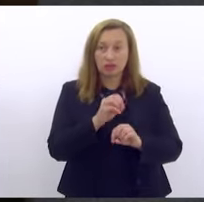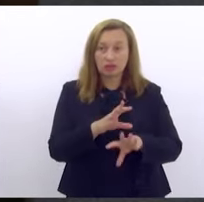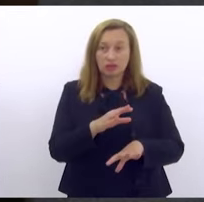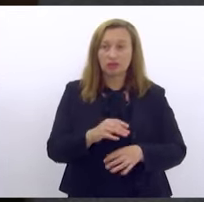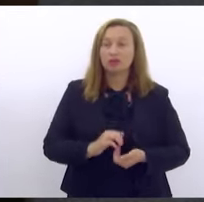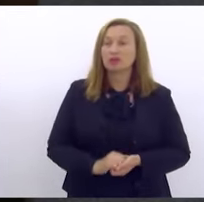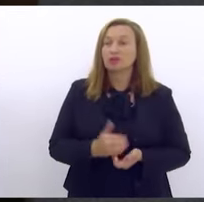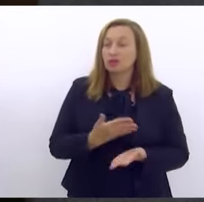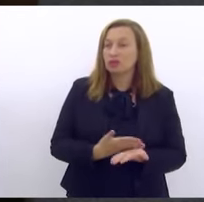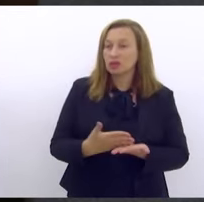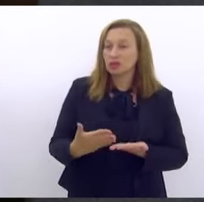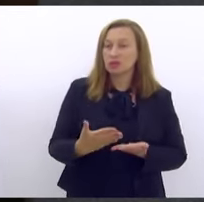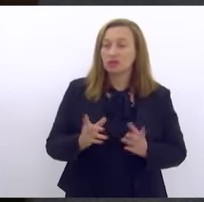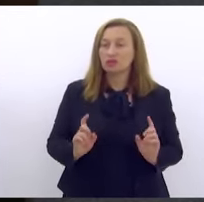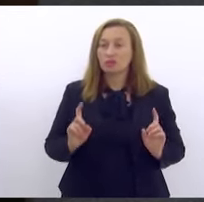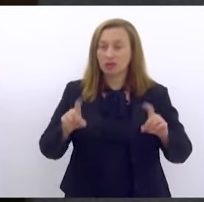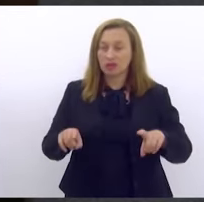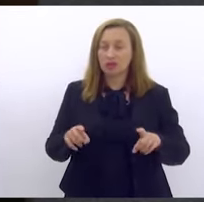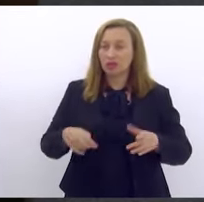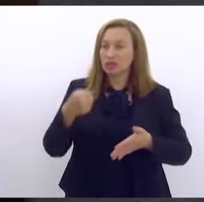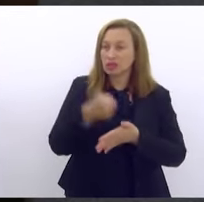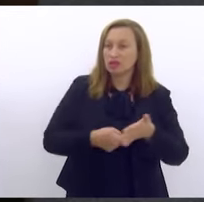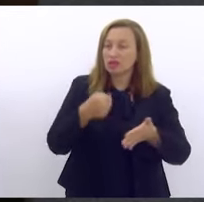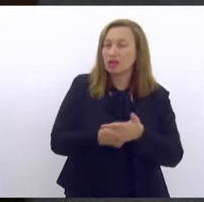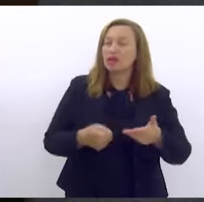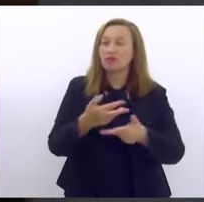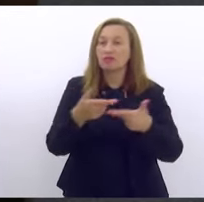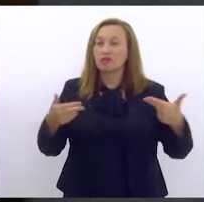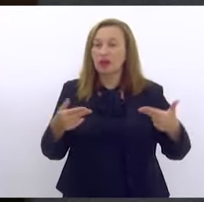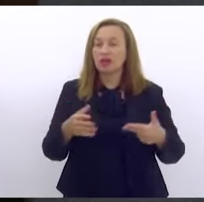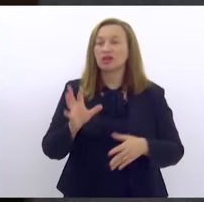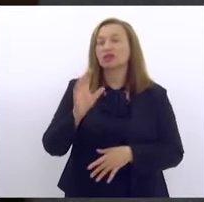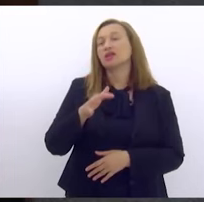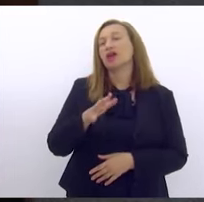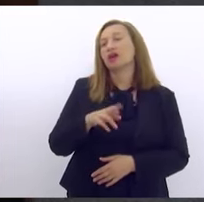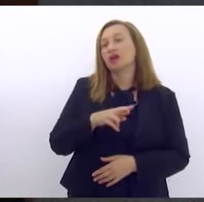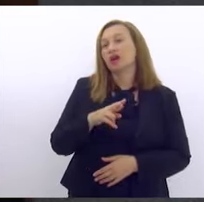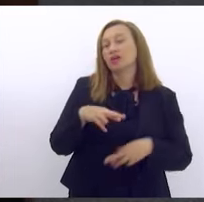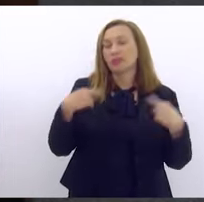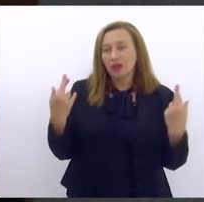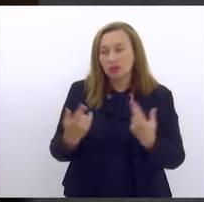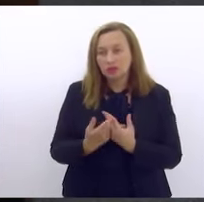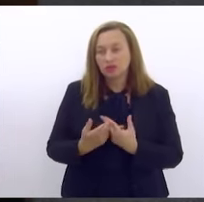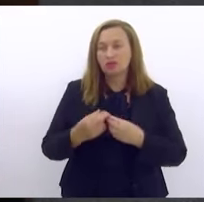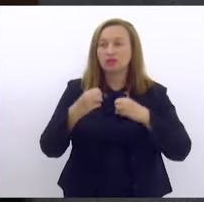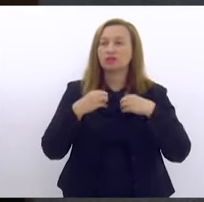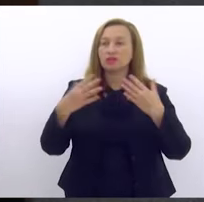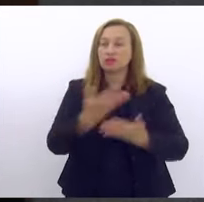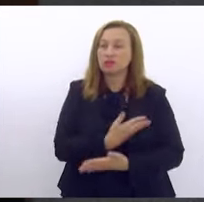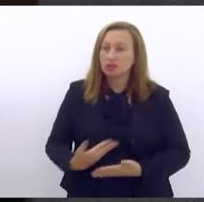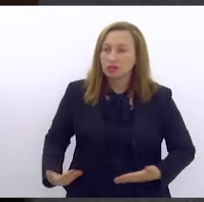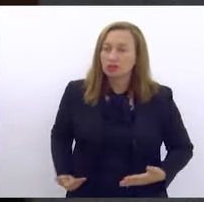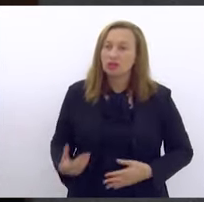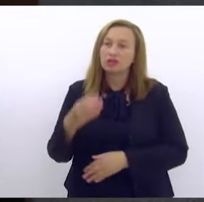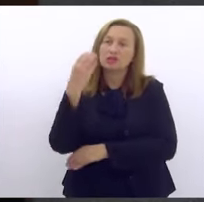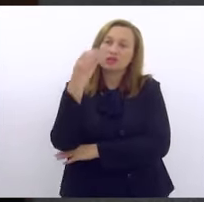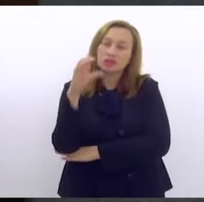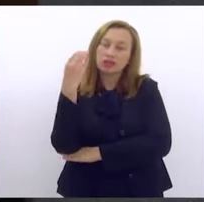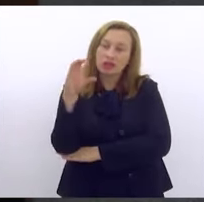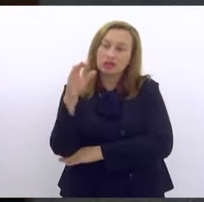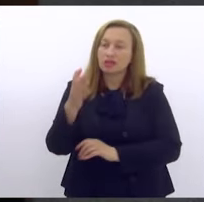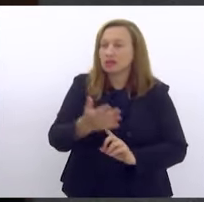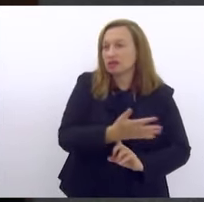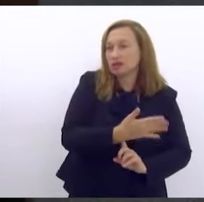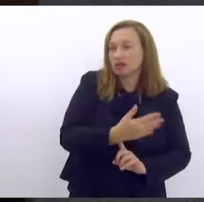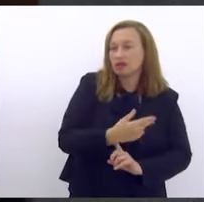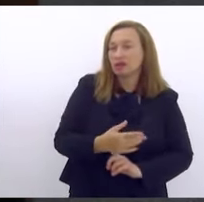início do mandato. A gente está nessa luta, fizemos várias reuniões, audiências públicas pela Comissão da Ciência e Tecnologia, e eles estão há mais de uma década